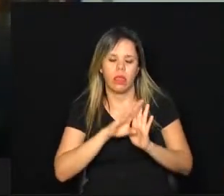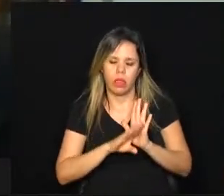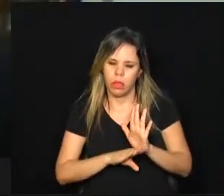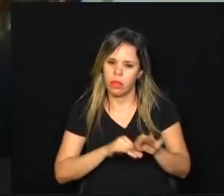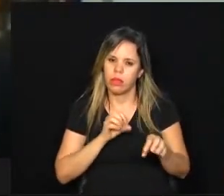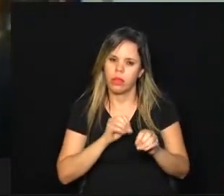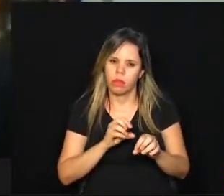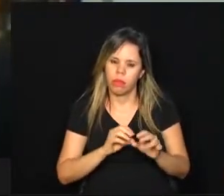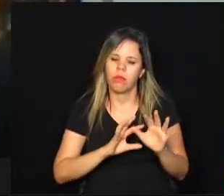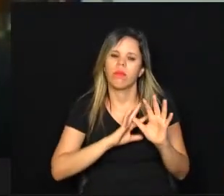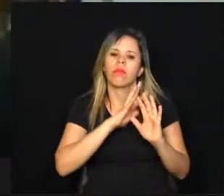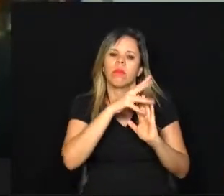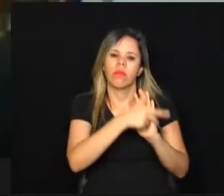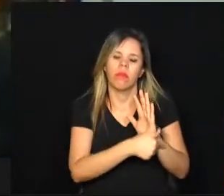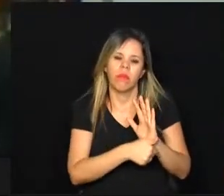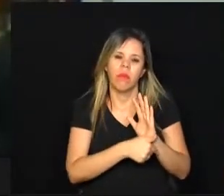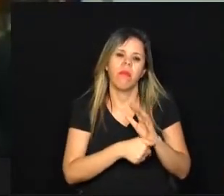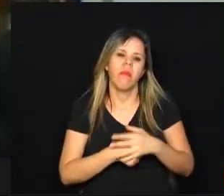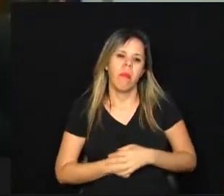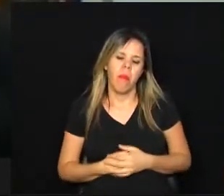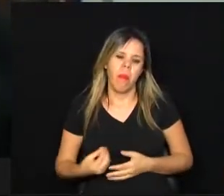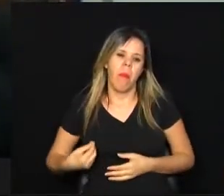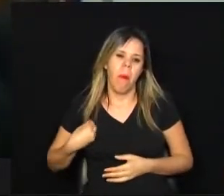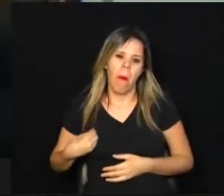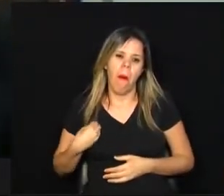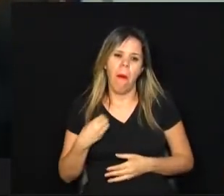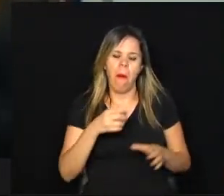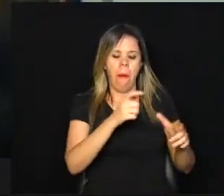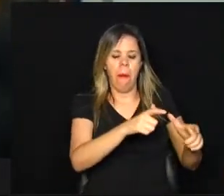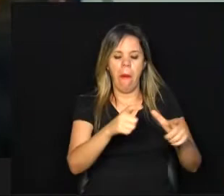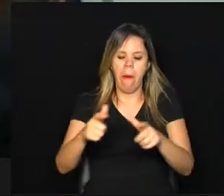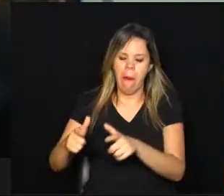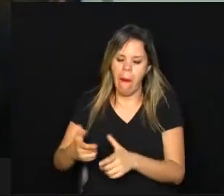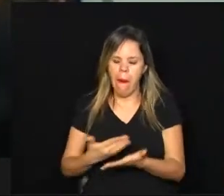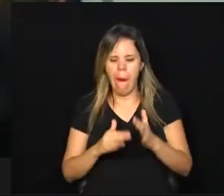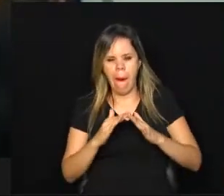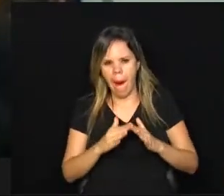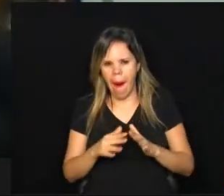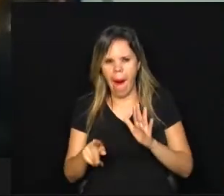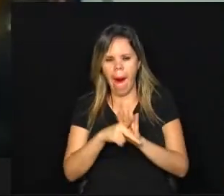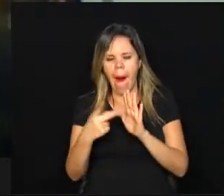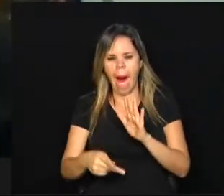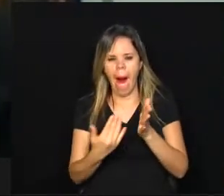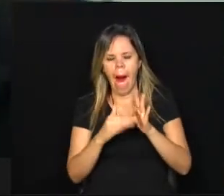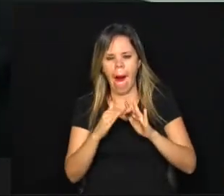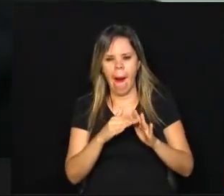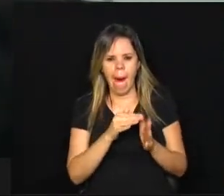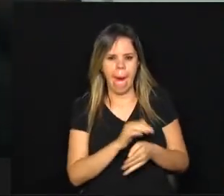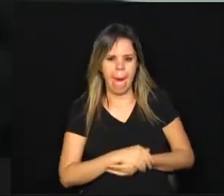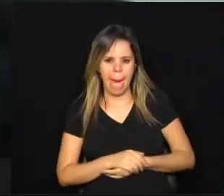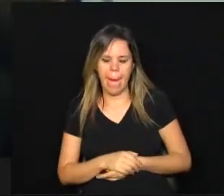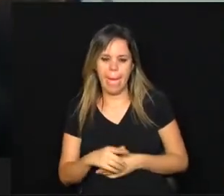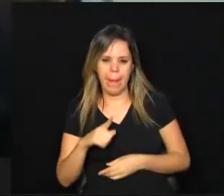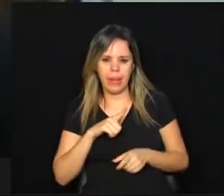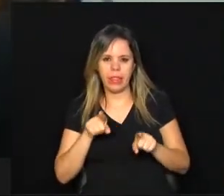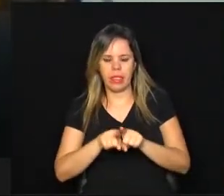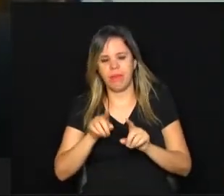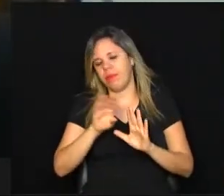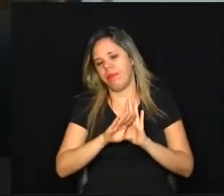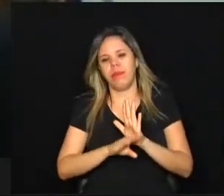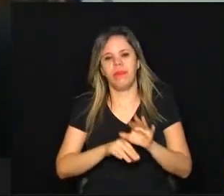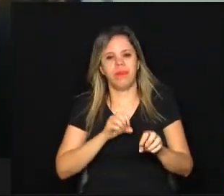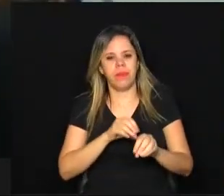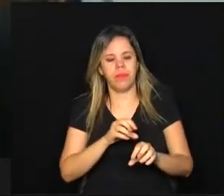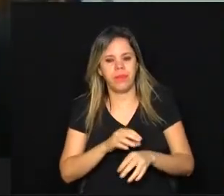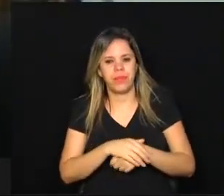educação ambiental, né, de viveiros escolares nas próprias escolas, e temos um programa de educação ambiental